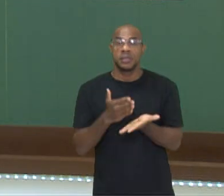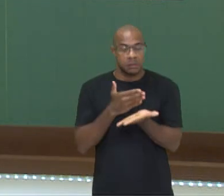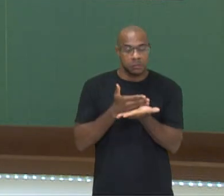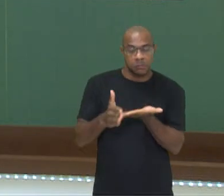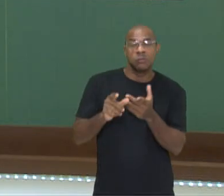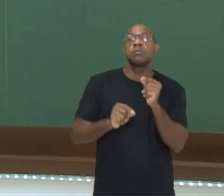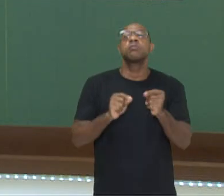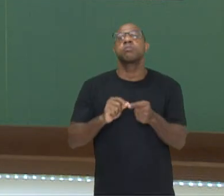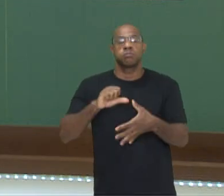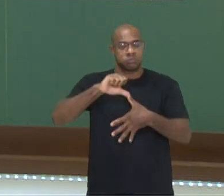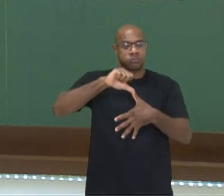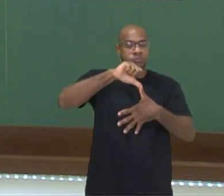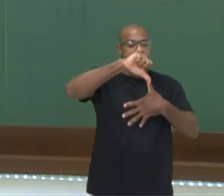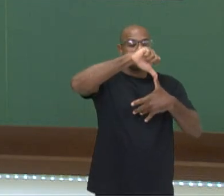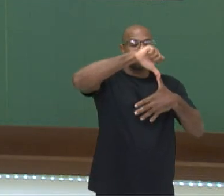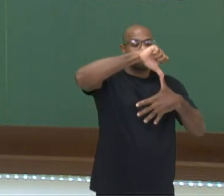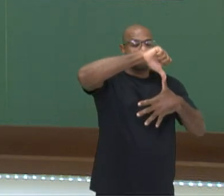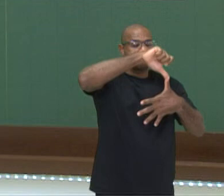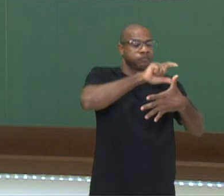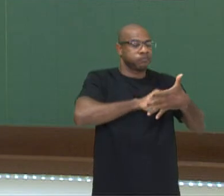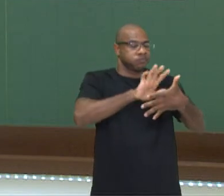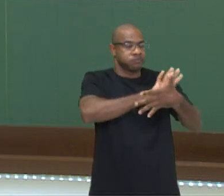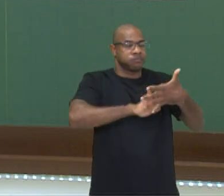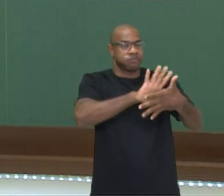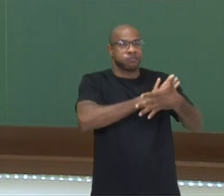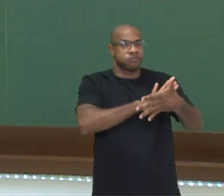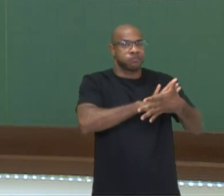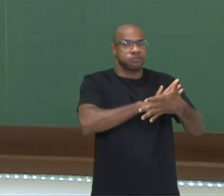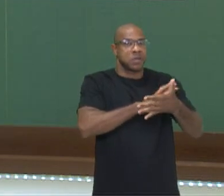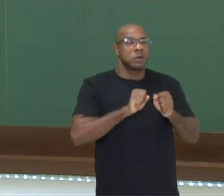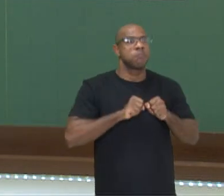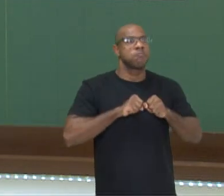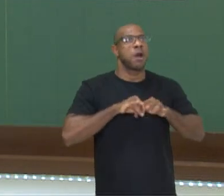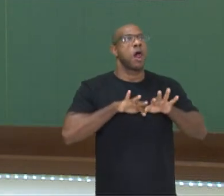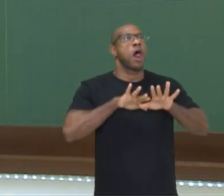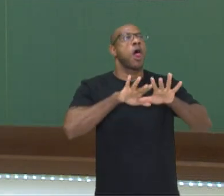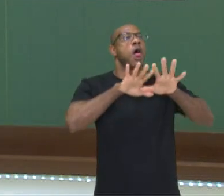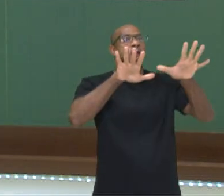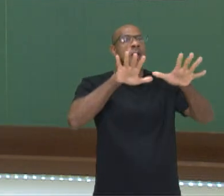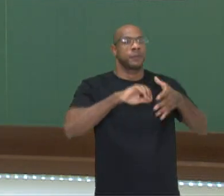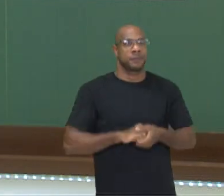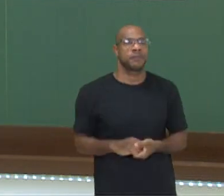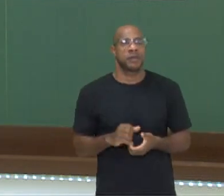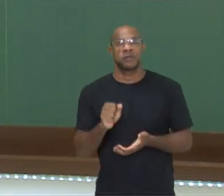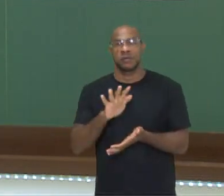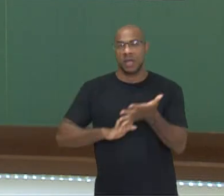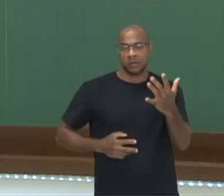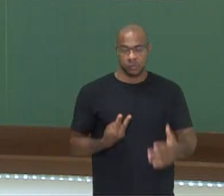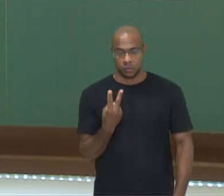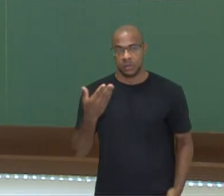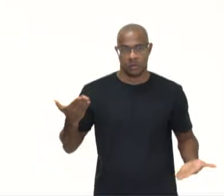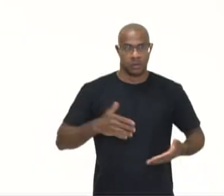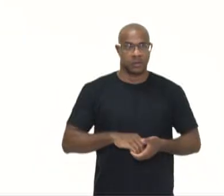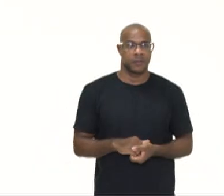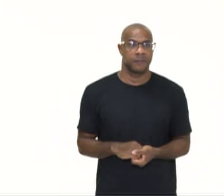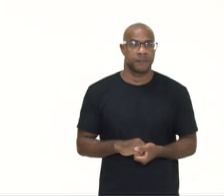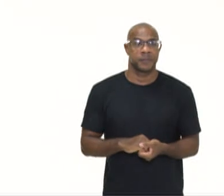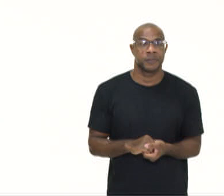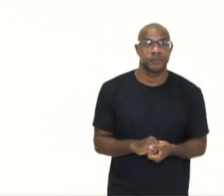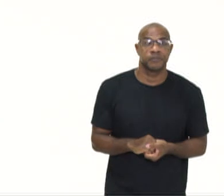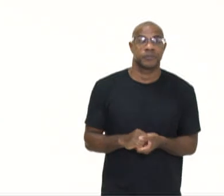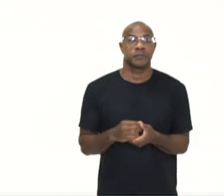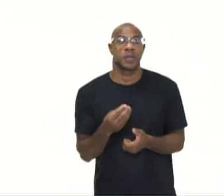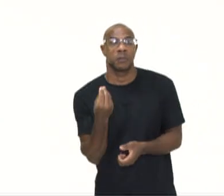na América do Sul e subido depois para a América Central. Atividade 2 para você. Marque V